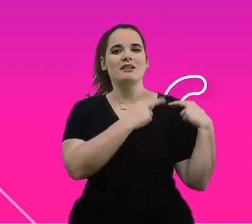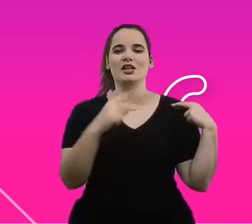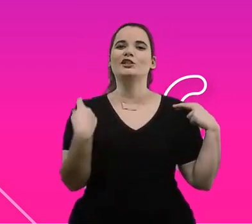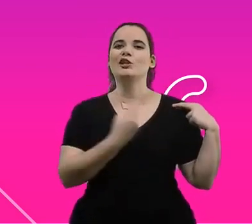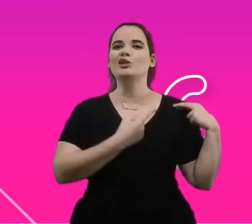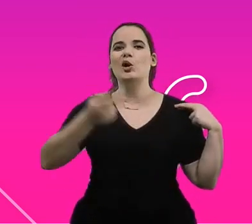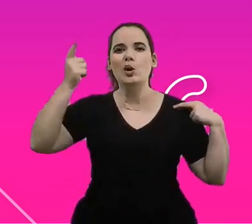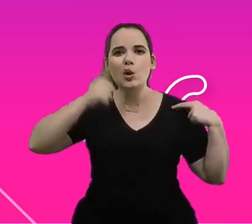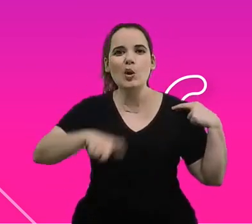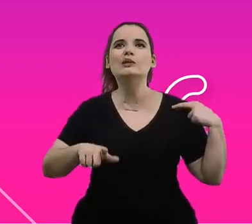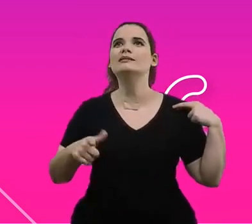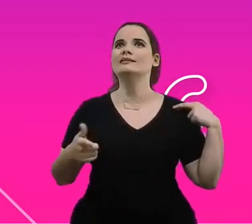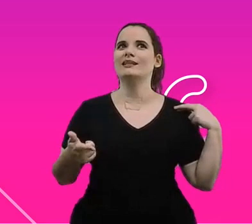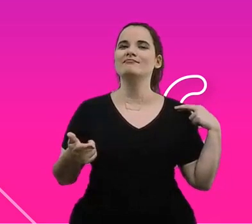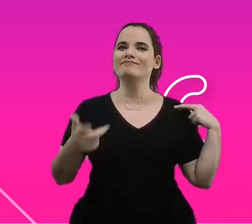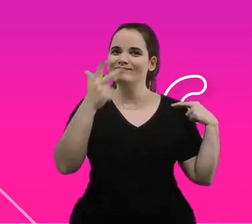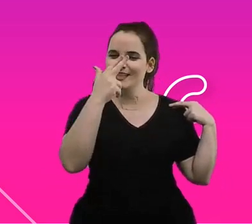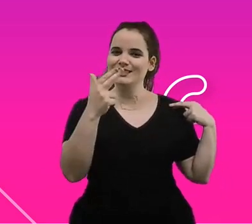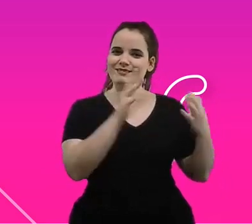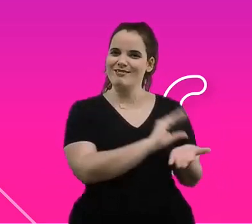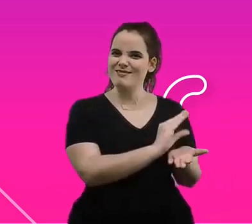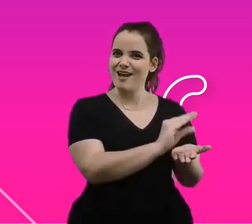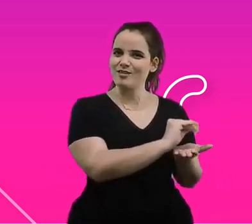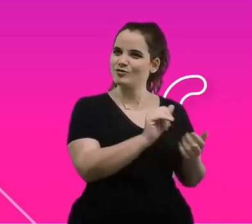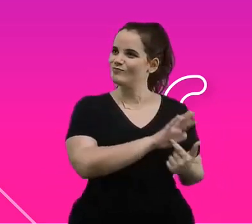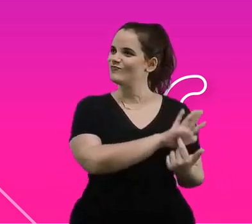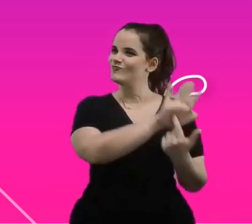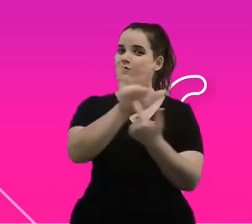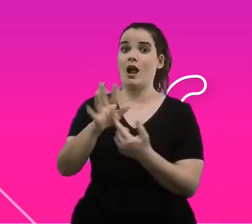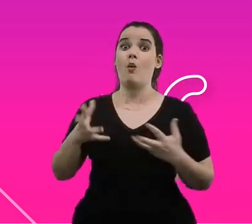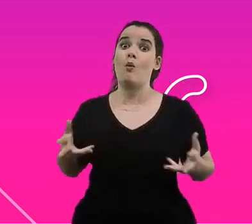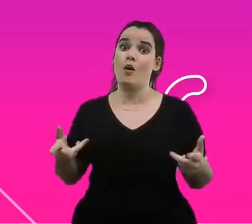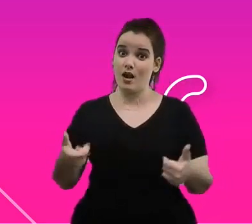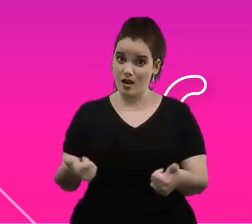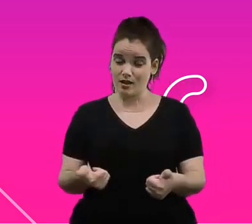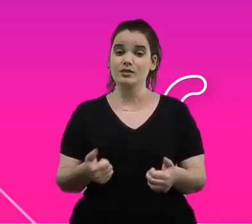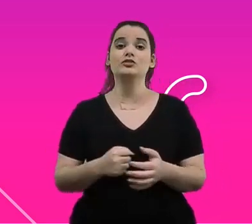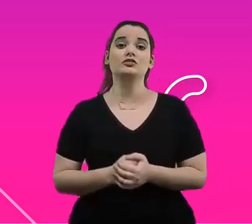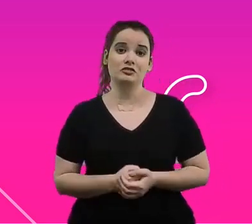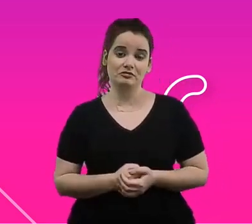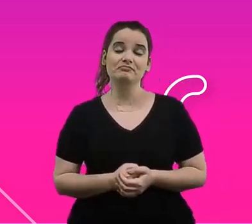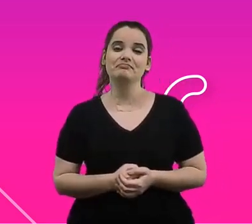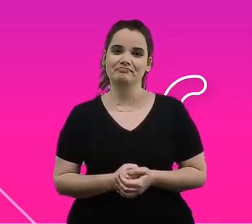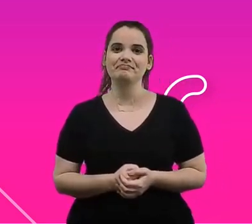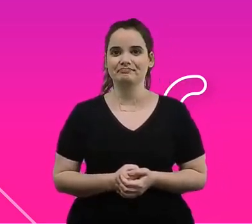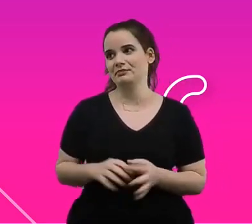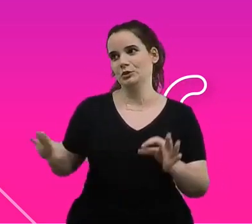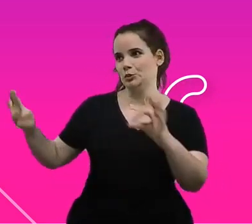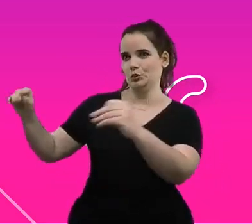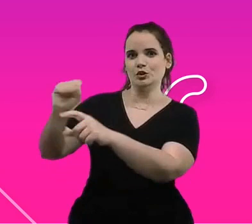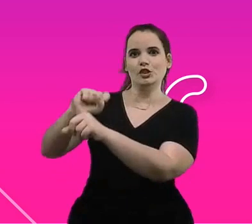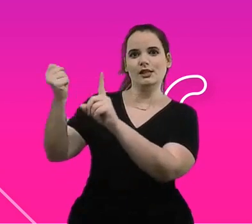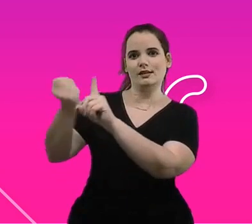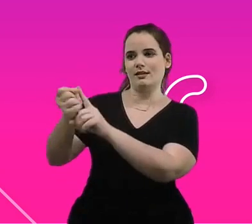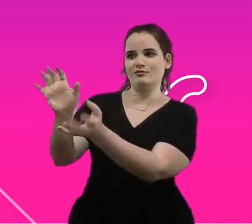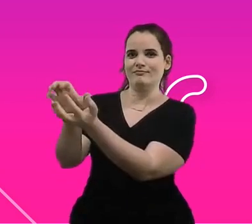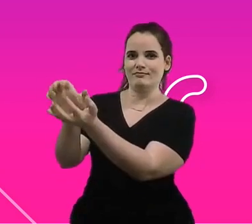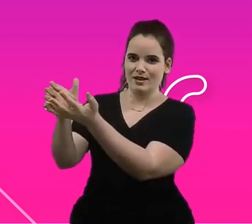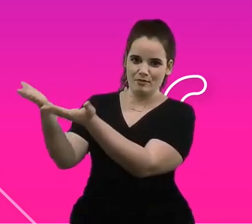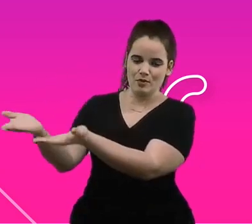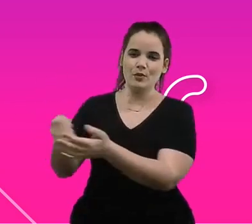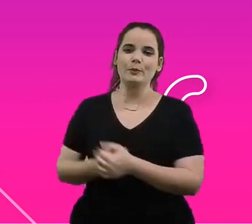para compartilhamento de dados de uma forma mais ampla. né, o nosso objetivo dentro da